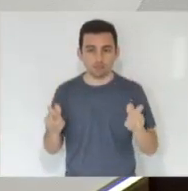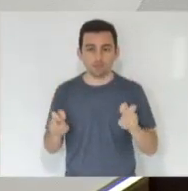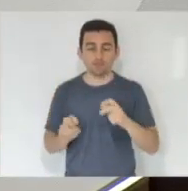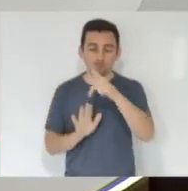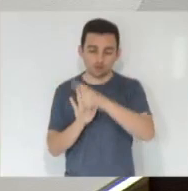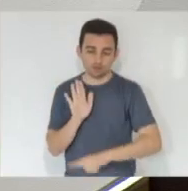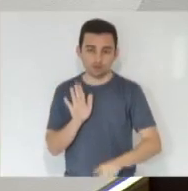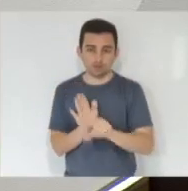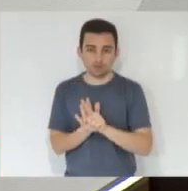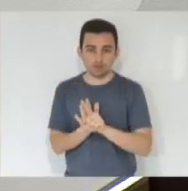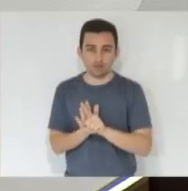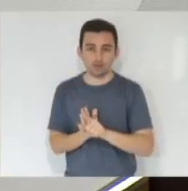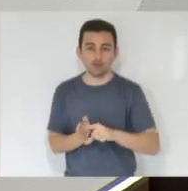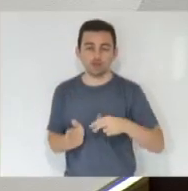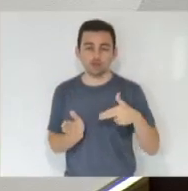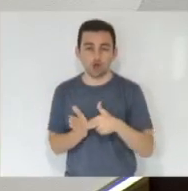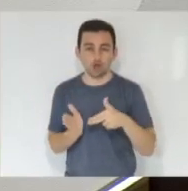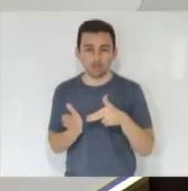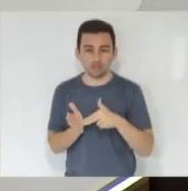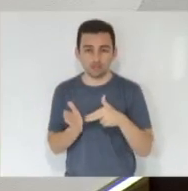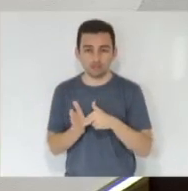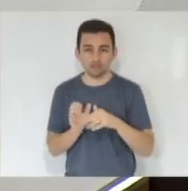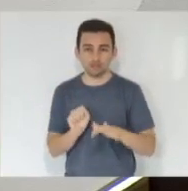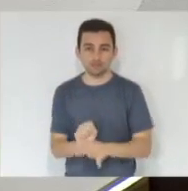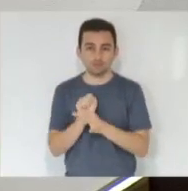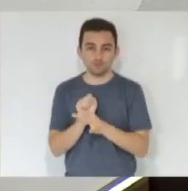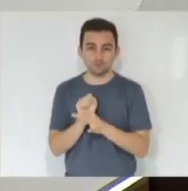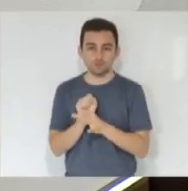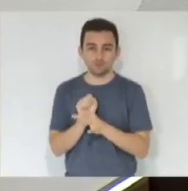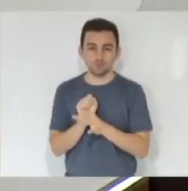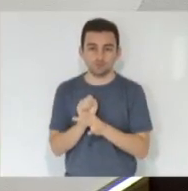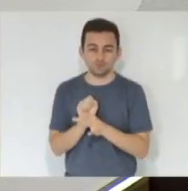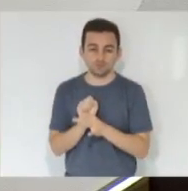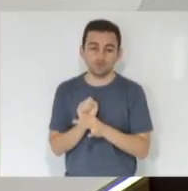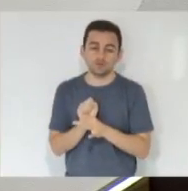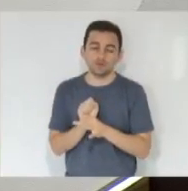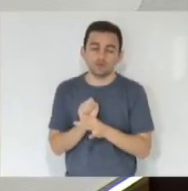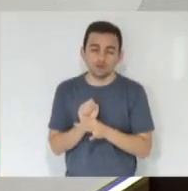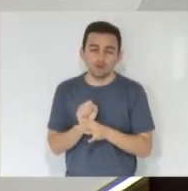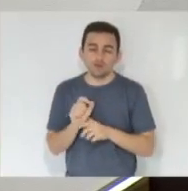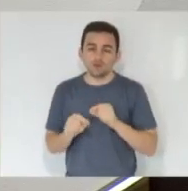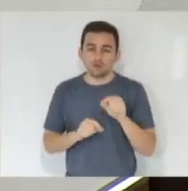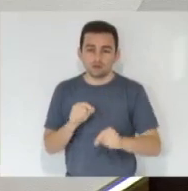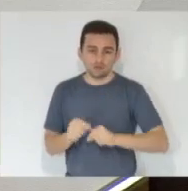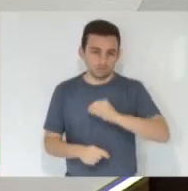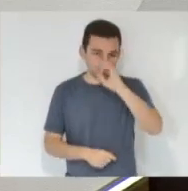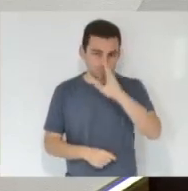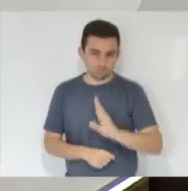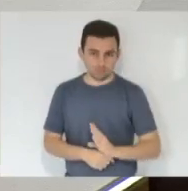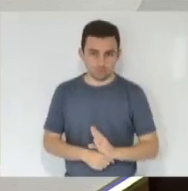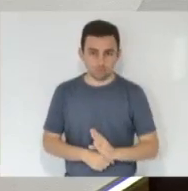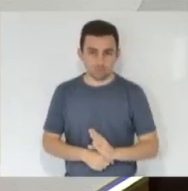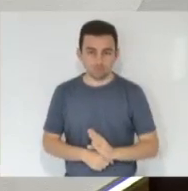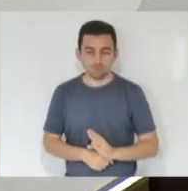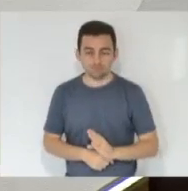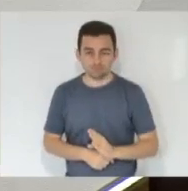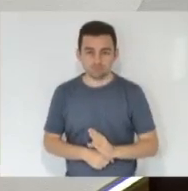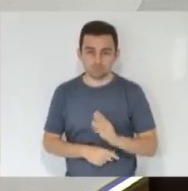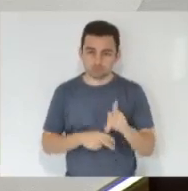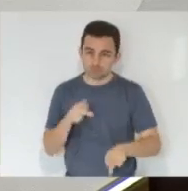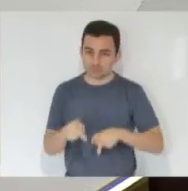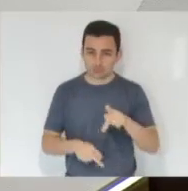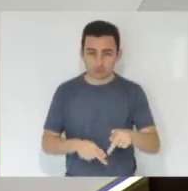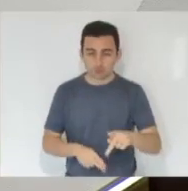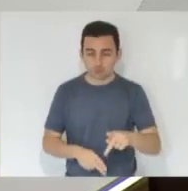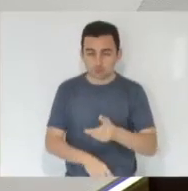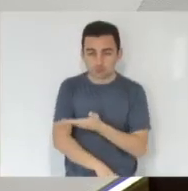da nota fiscal segura. O brasileiro e o catarinense não têm, em seu comportamento de compra,